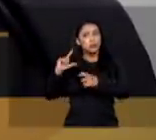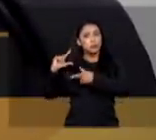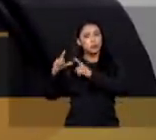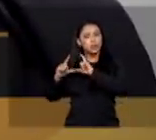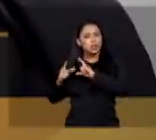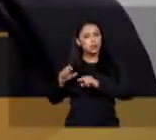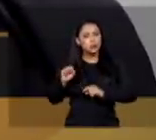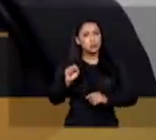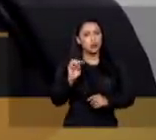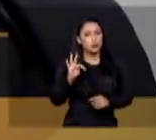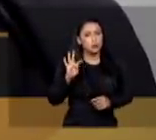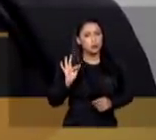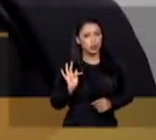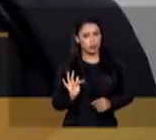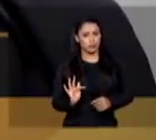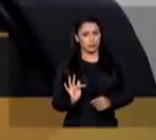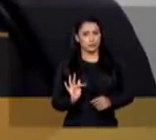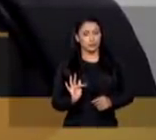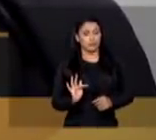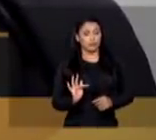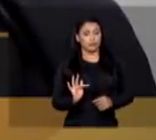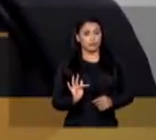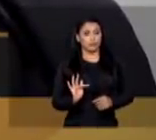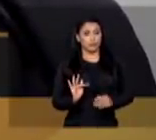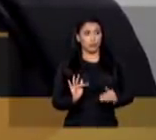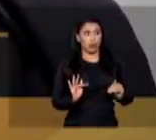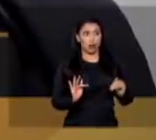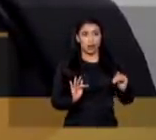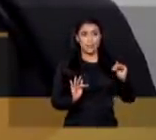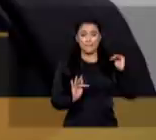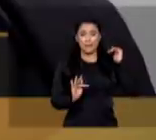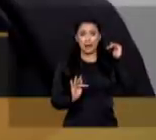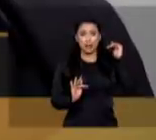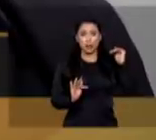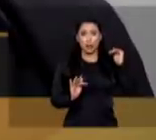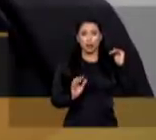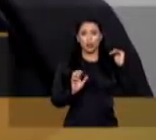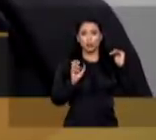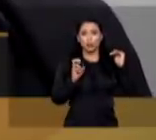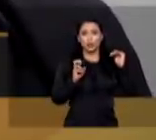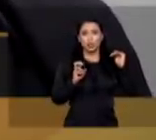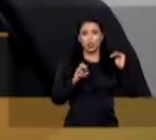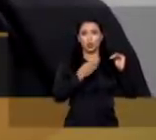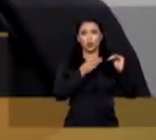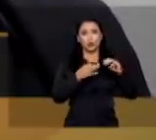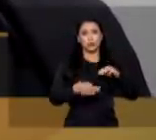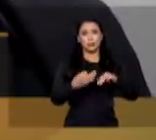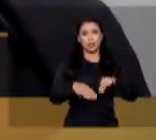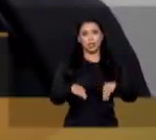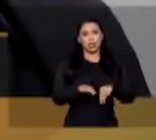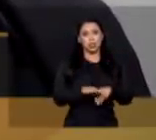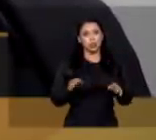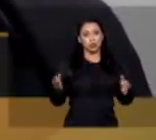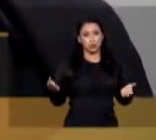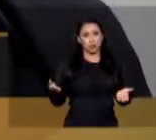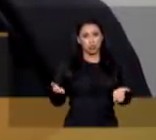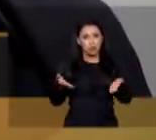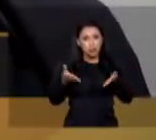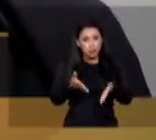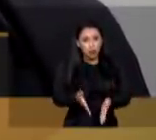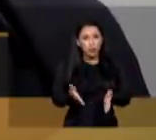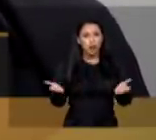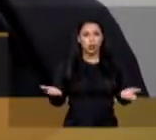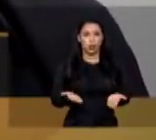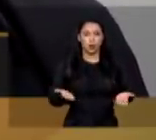o Supremo é maior do que a sua composição atual. Mas nós temos